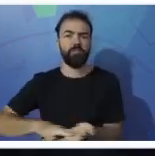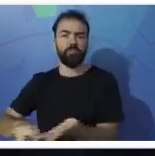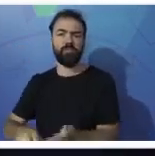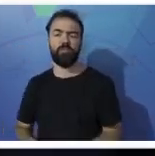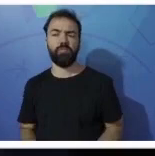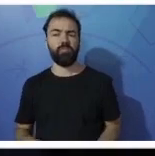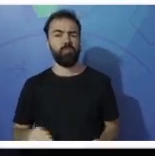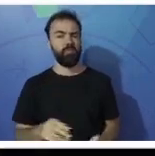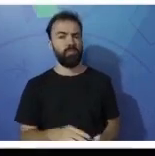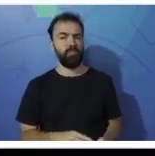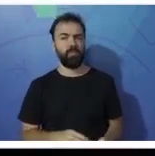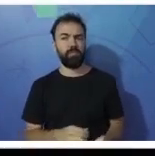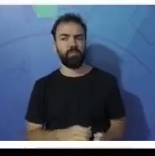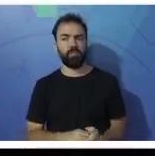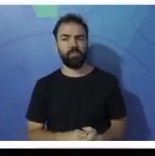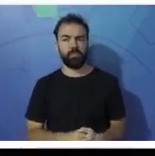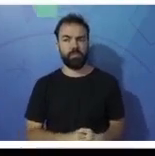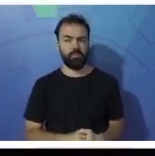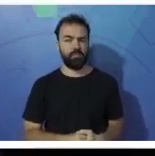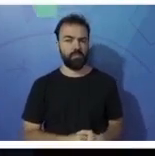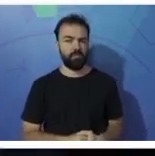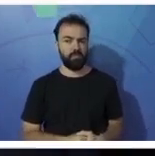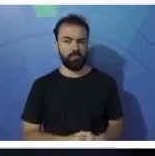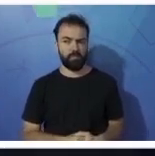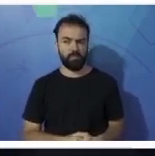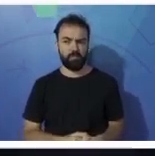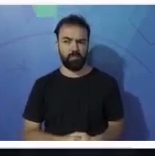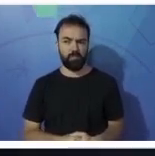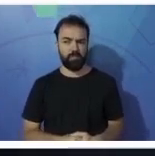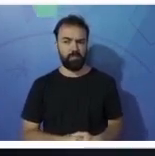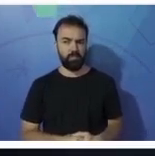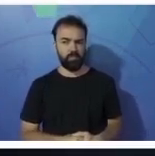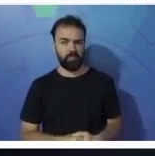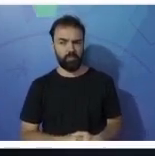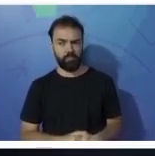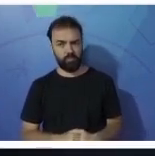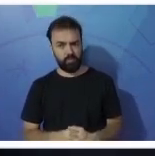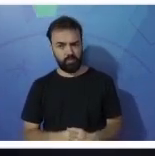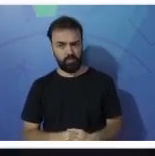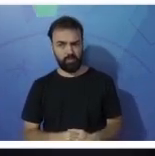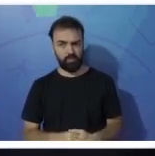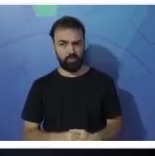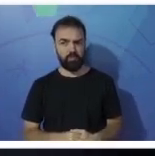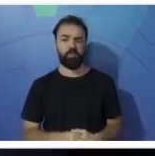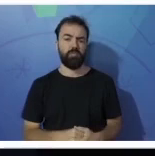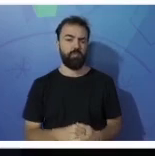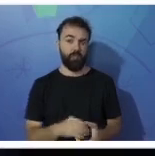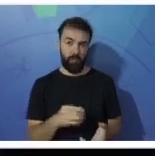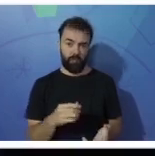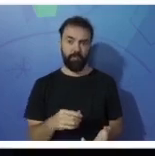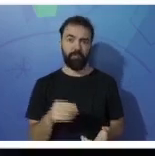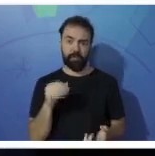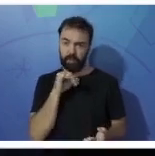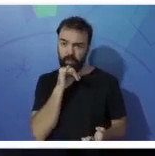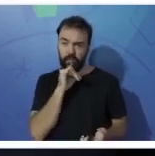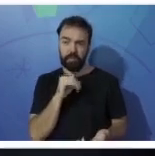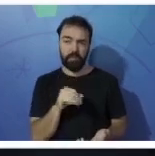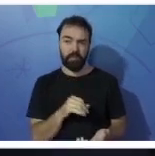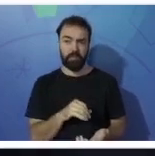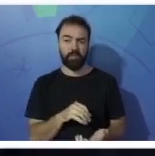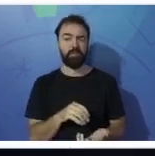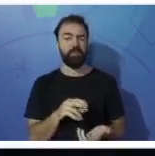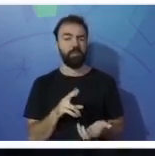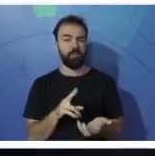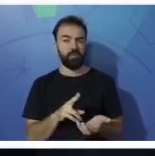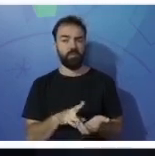cartas pessoais, tá bom, crianças? E é o caso daquela carta que foi escrita pro Papai Noel, tá? Pelo Papai